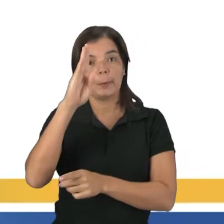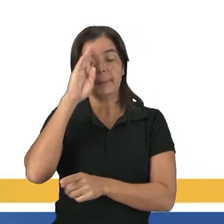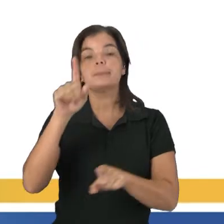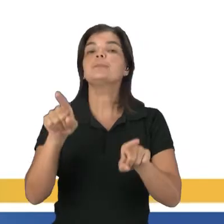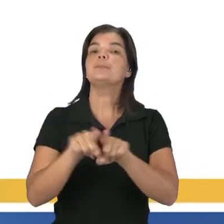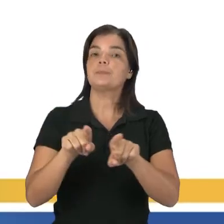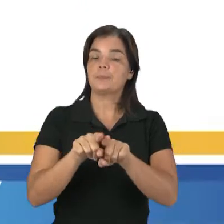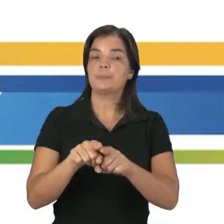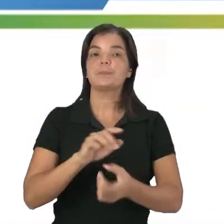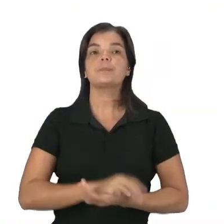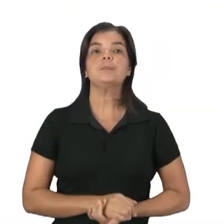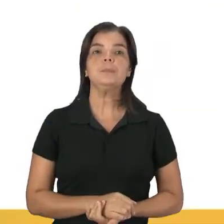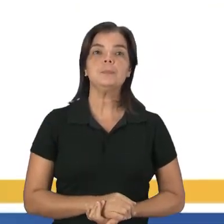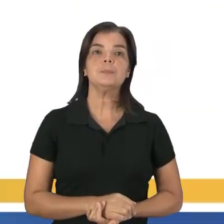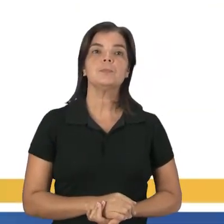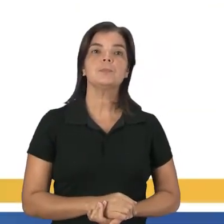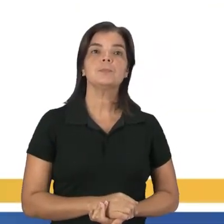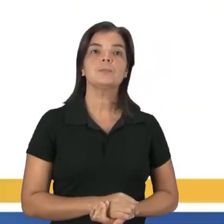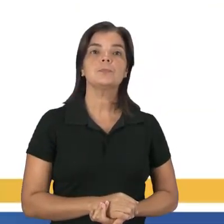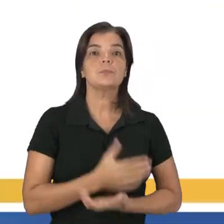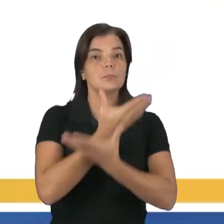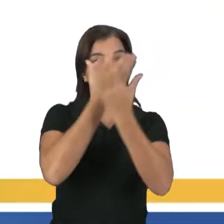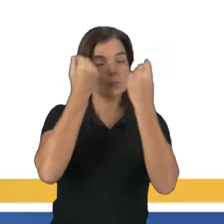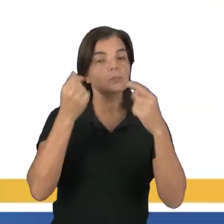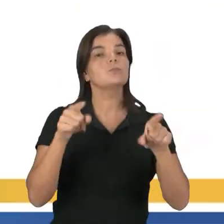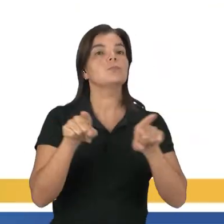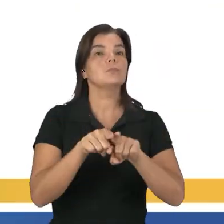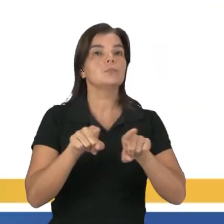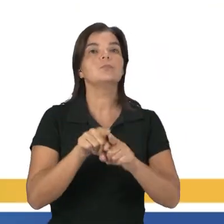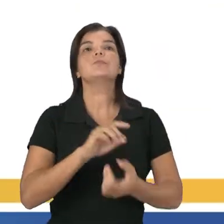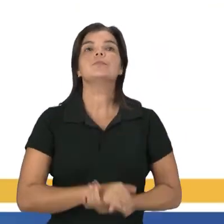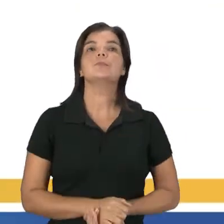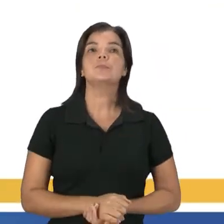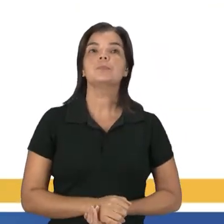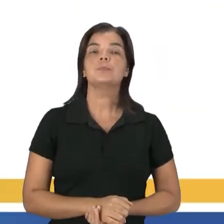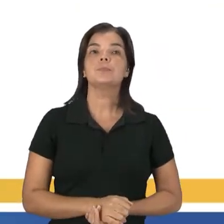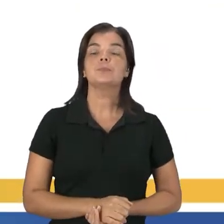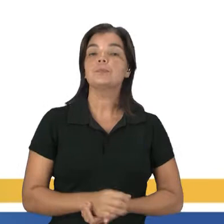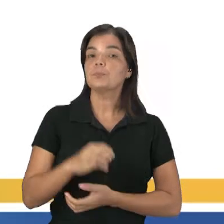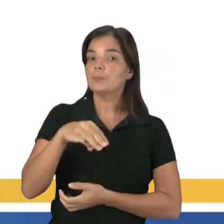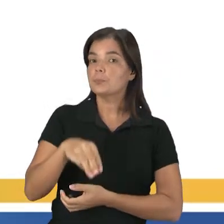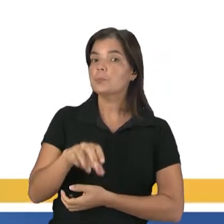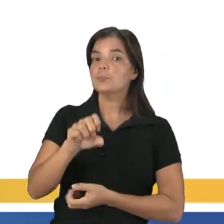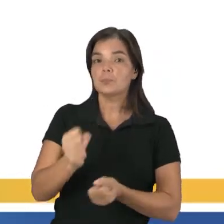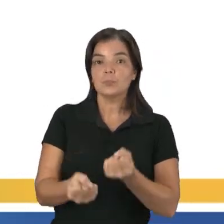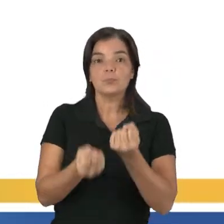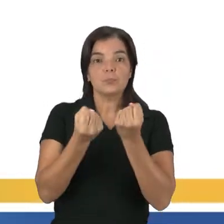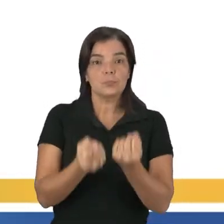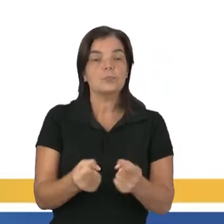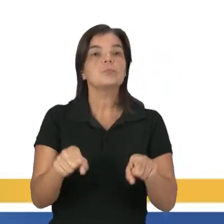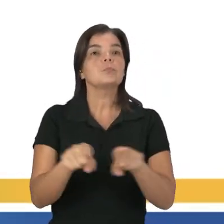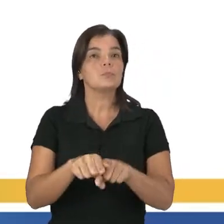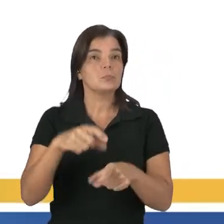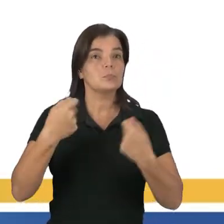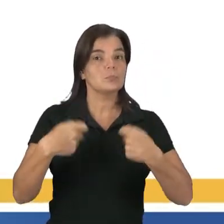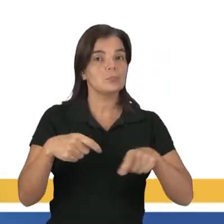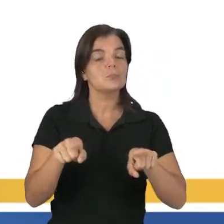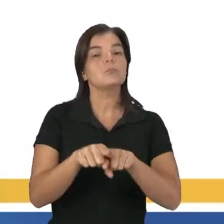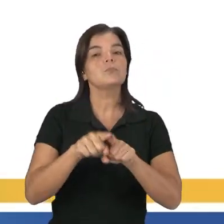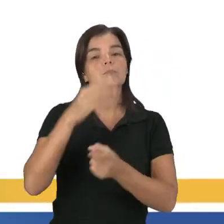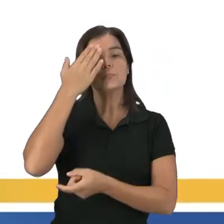é o nosso parâmetro, tá ok? Não esqueça disso. Continuando falando sobre massa, é necessário a